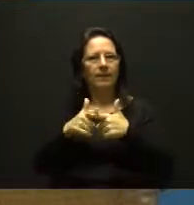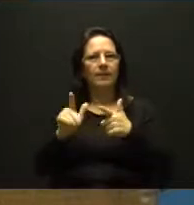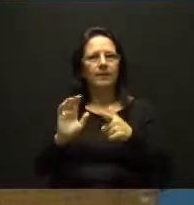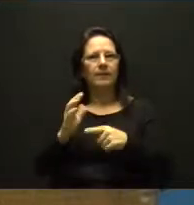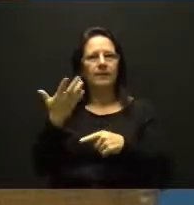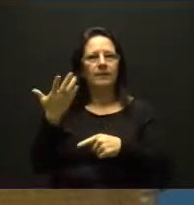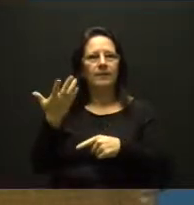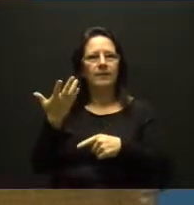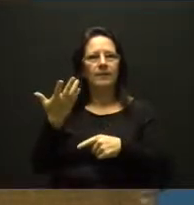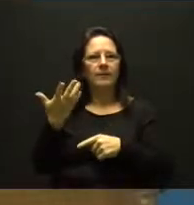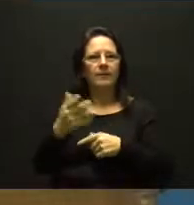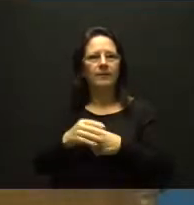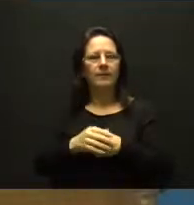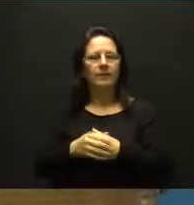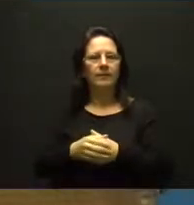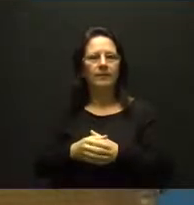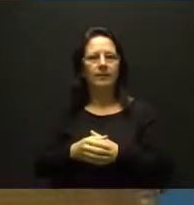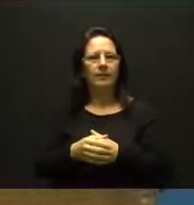saúde